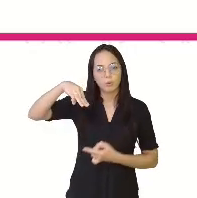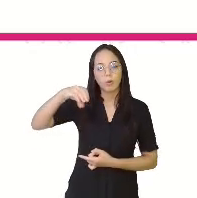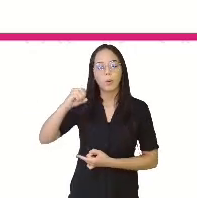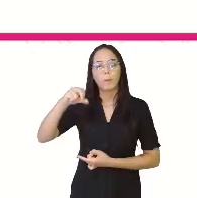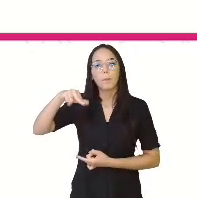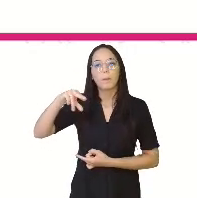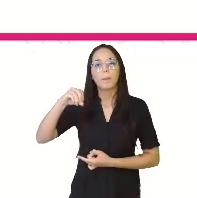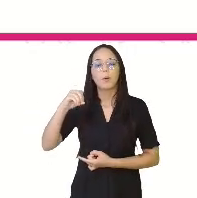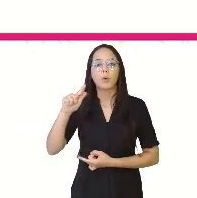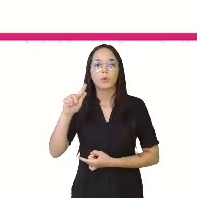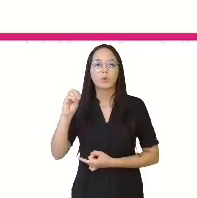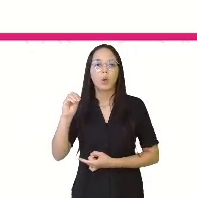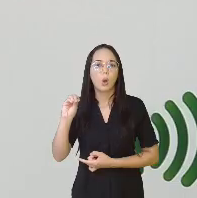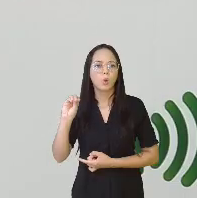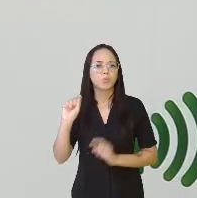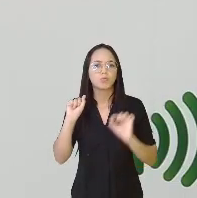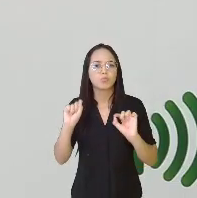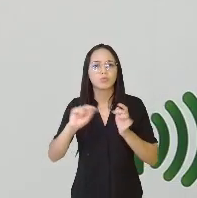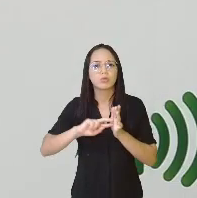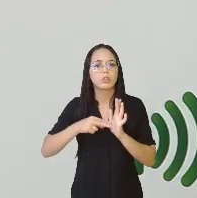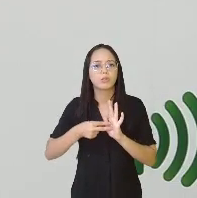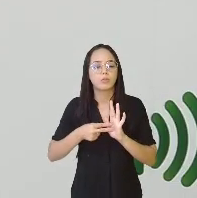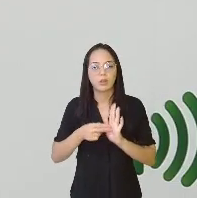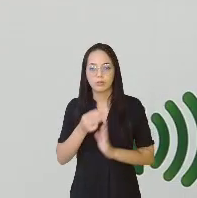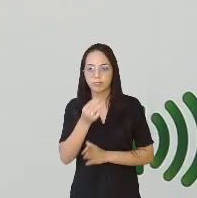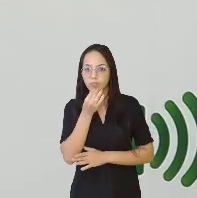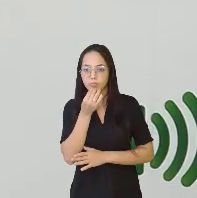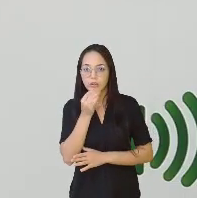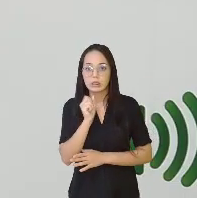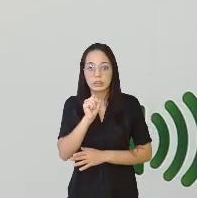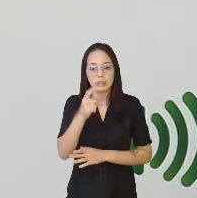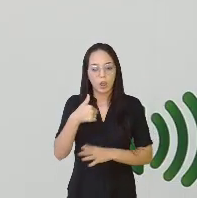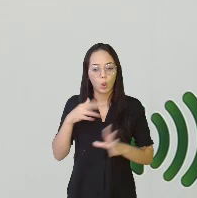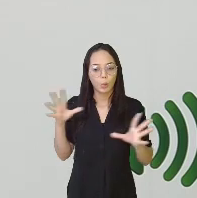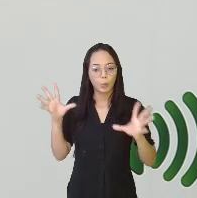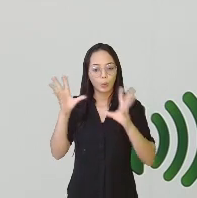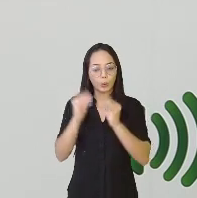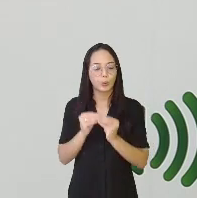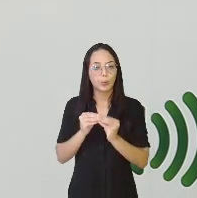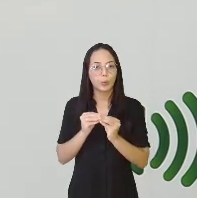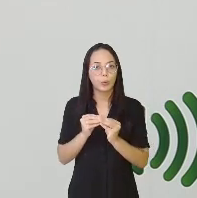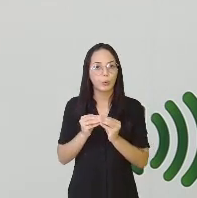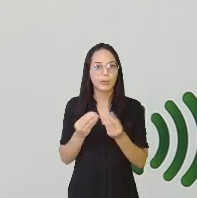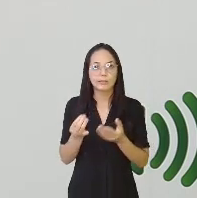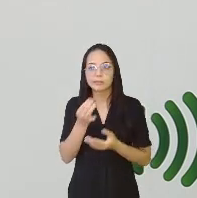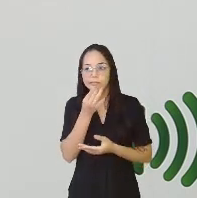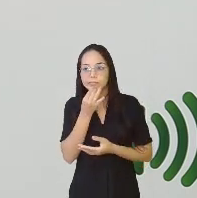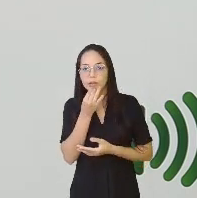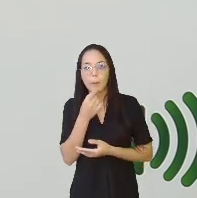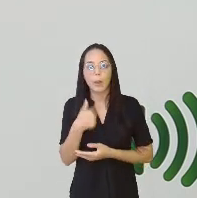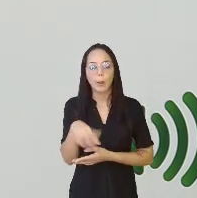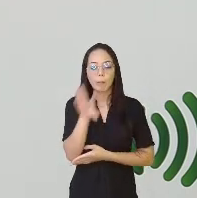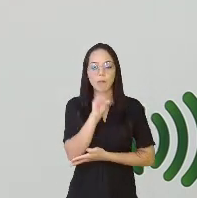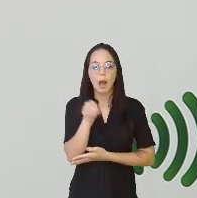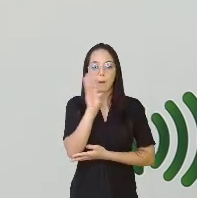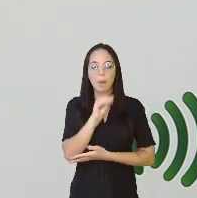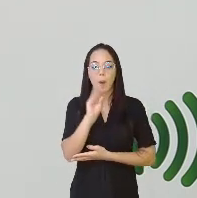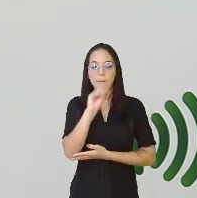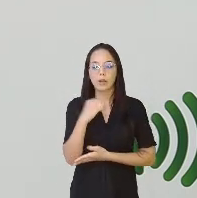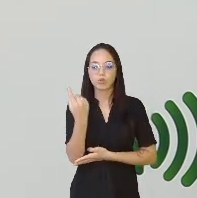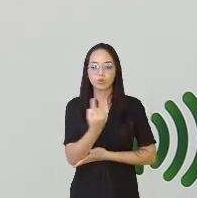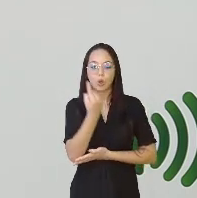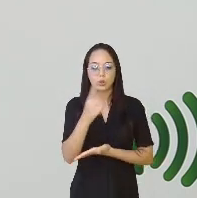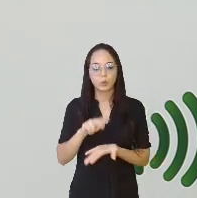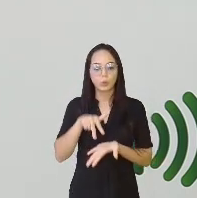palavra monólogo? O que é um monólogo? Simplesmente, se fosse resumir, seria mais ou menos assim, falar sozinho.